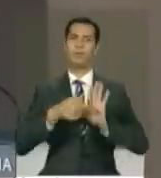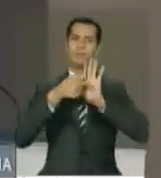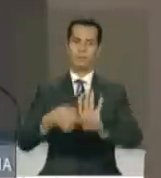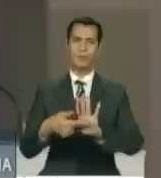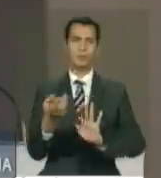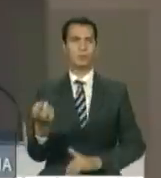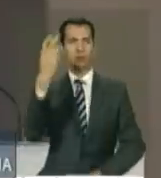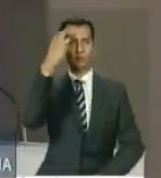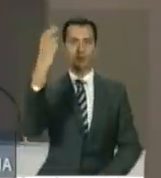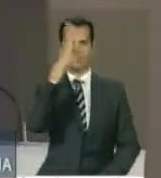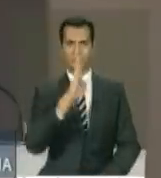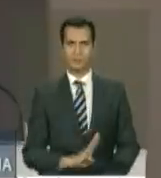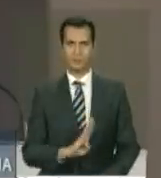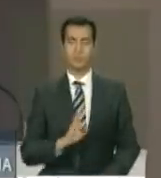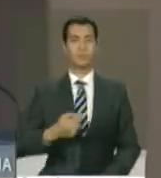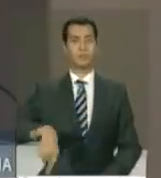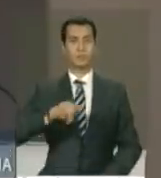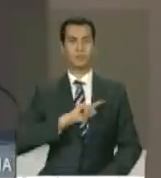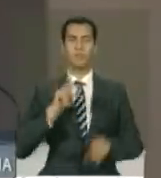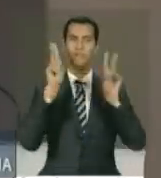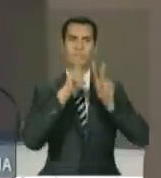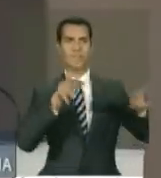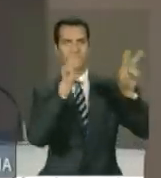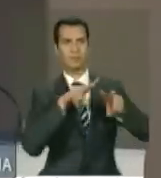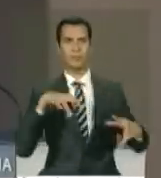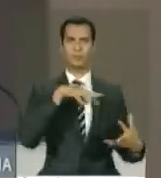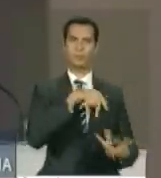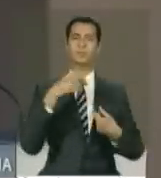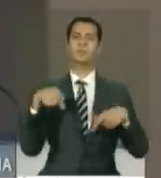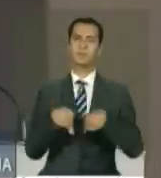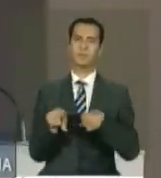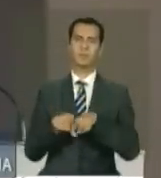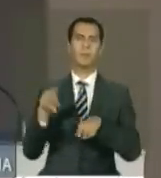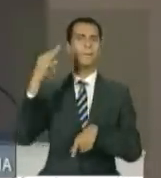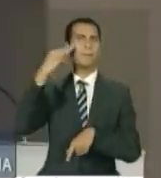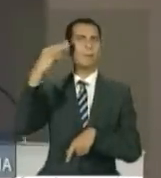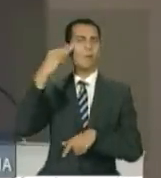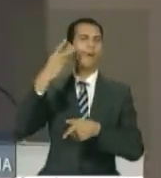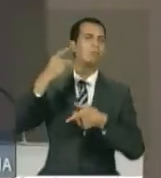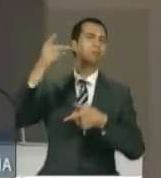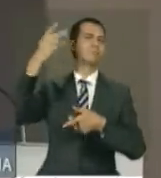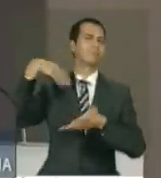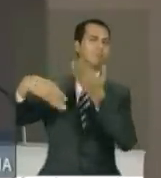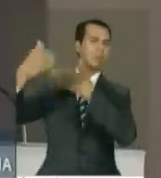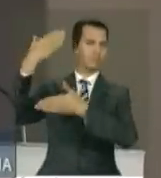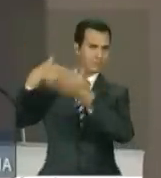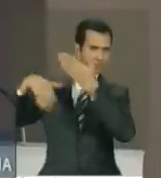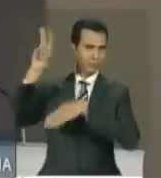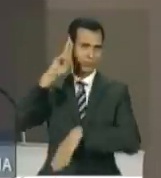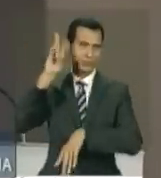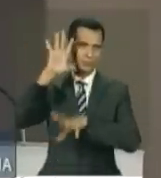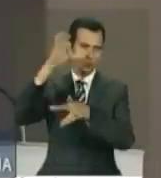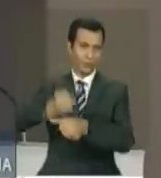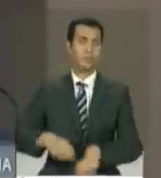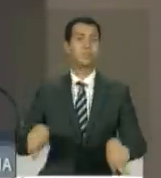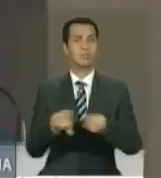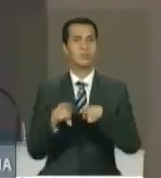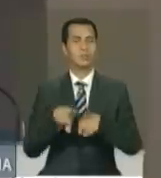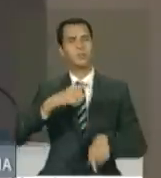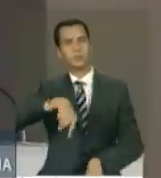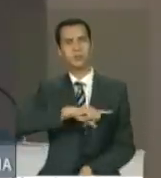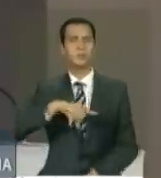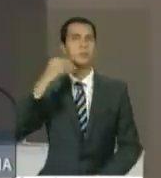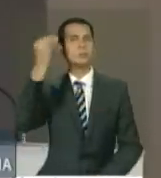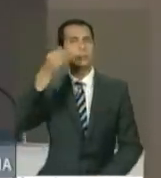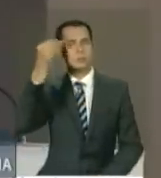brasileira, de nossa visão de mundo, de nossa memória do passado e de nossa compreensão da experiência